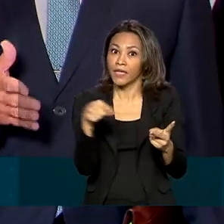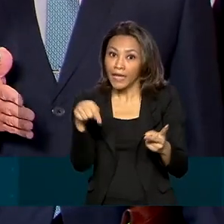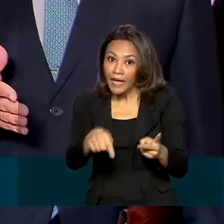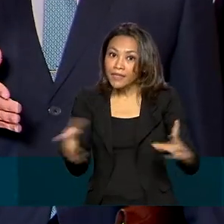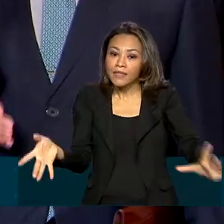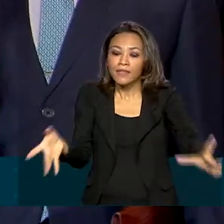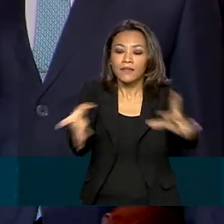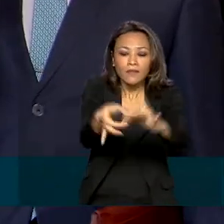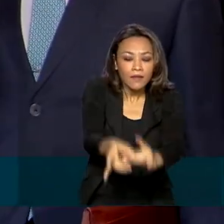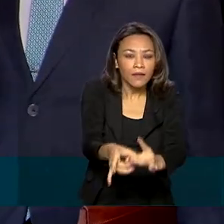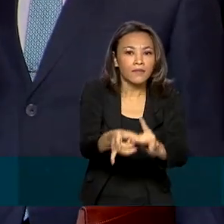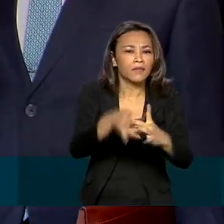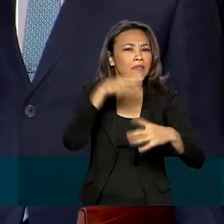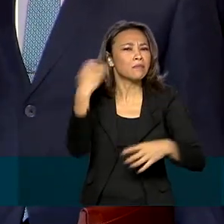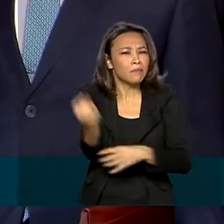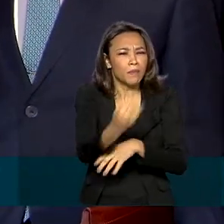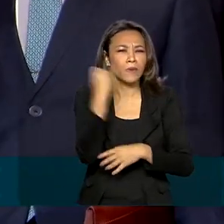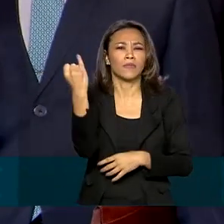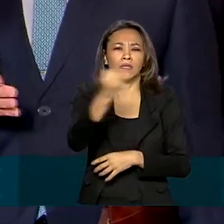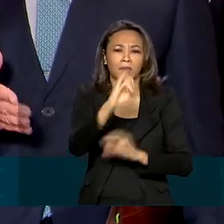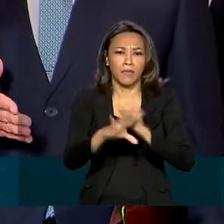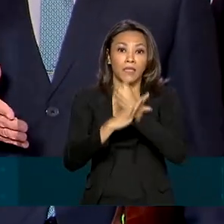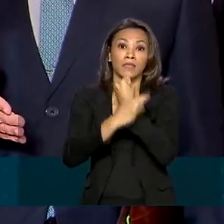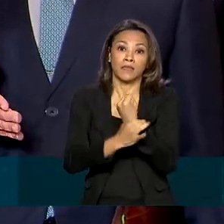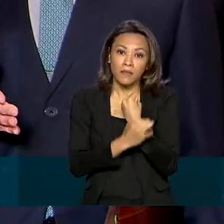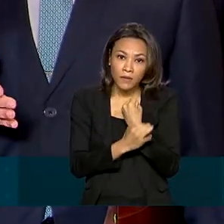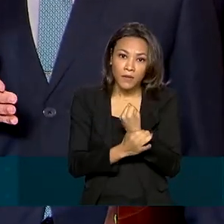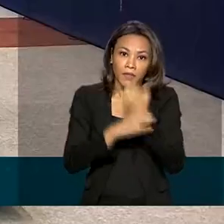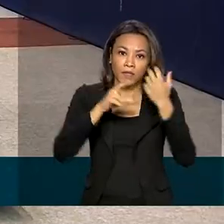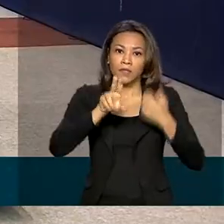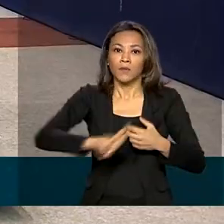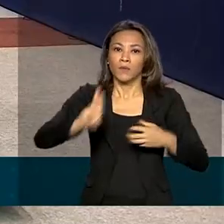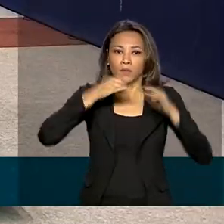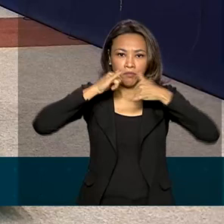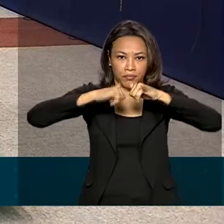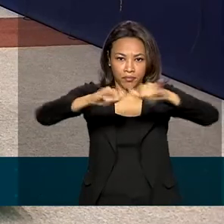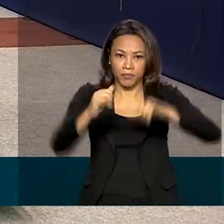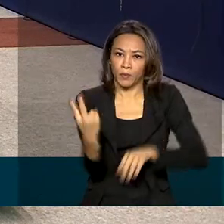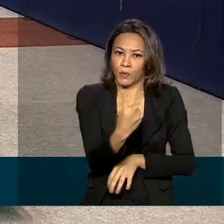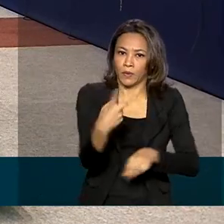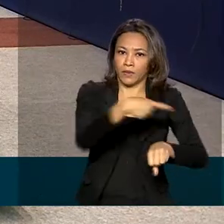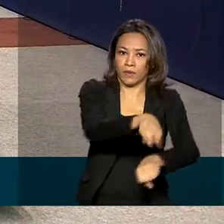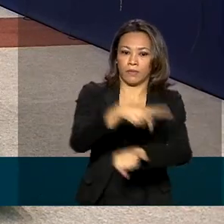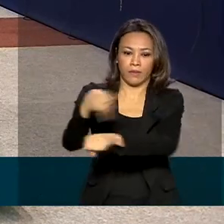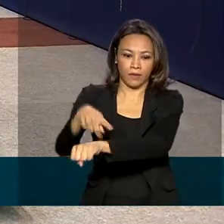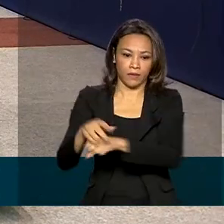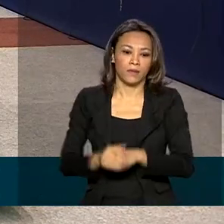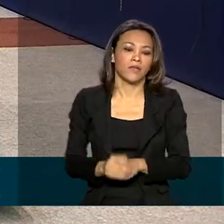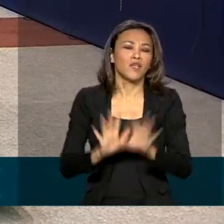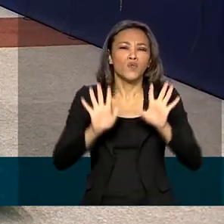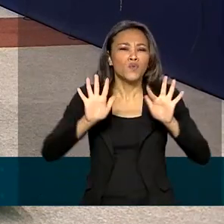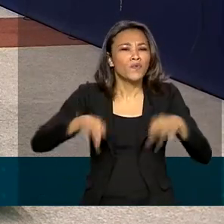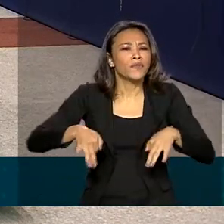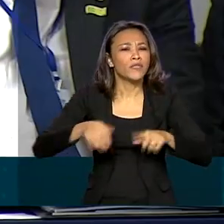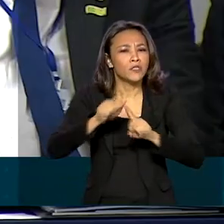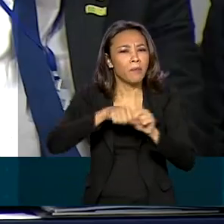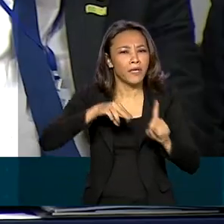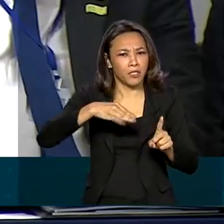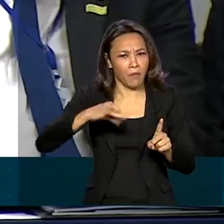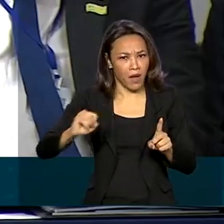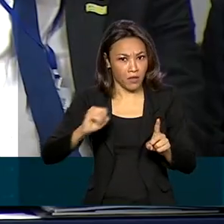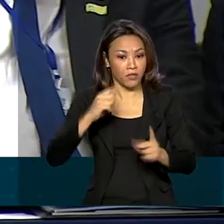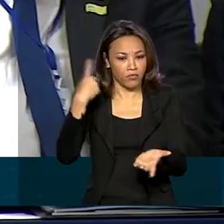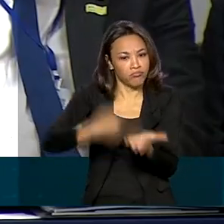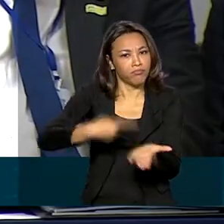é importante para a segurança energética dos países. No fim de março, está prevista a reunião dos presidentes